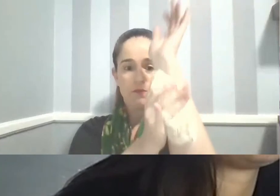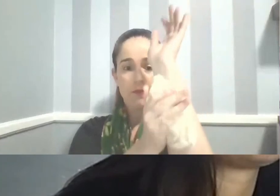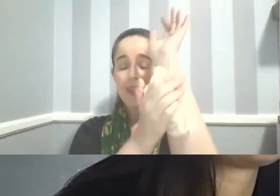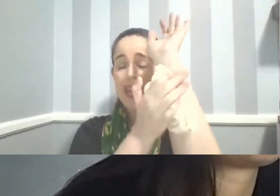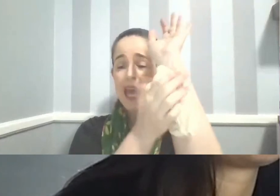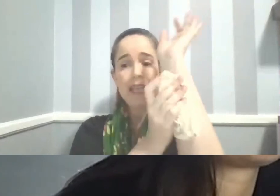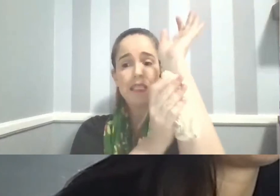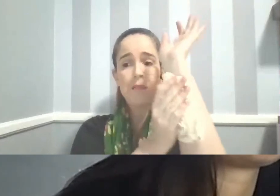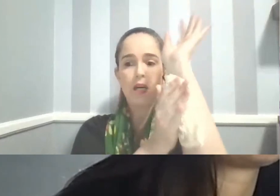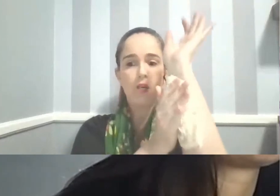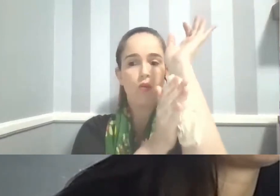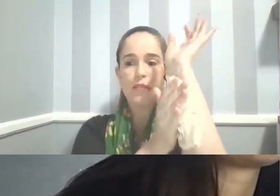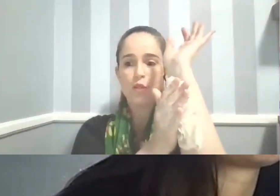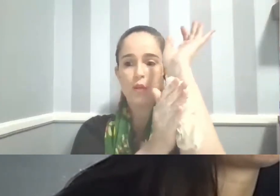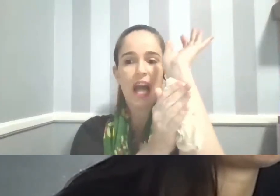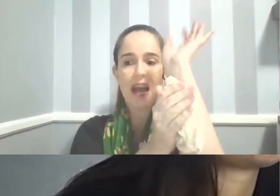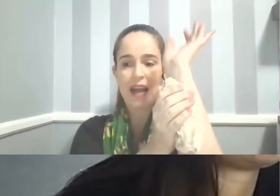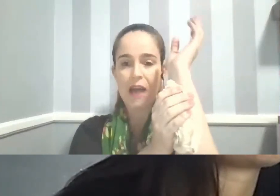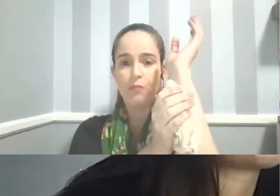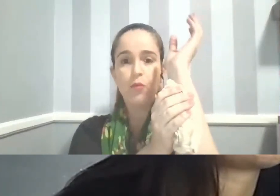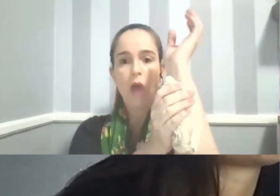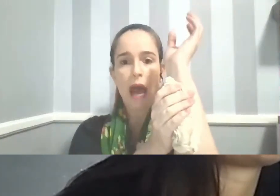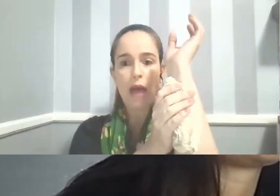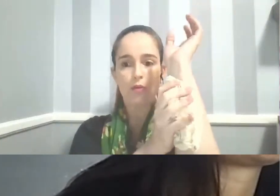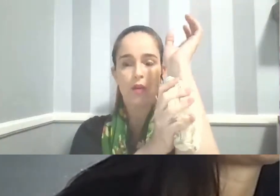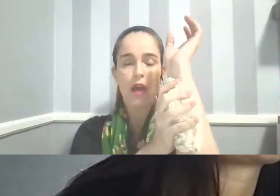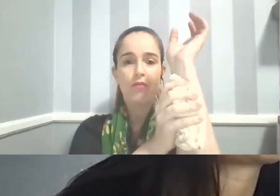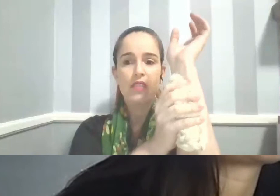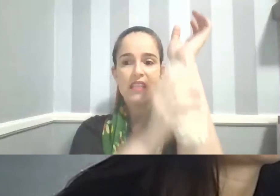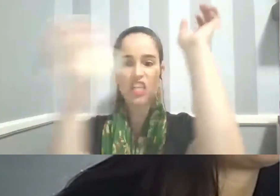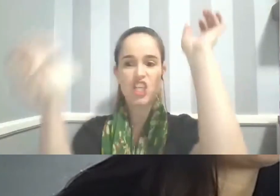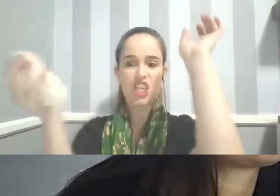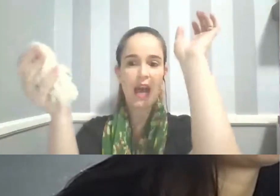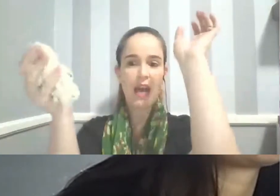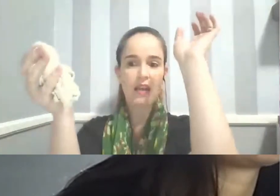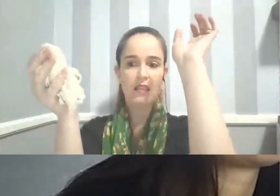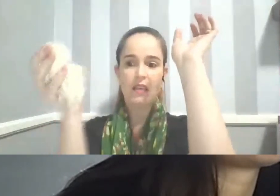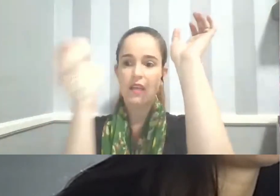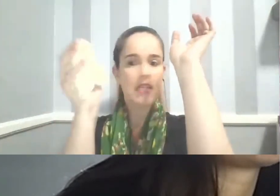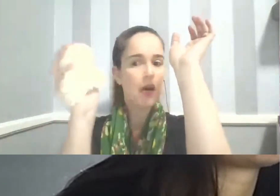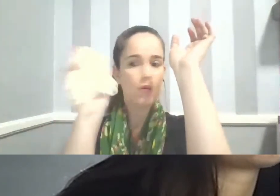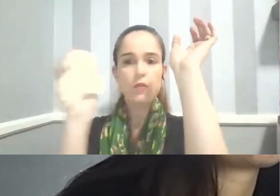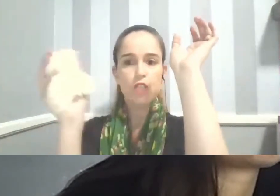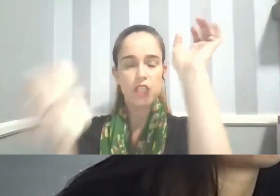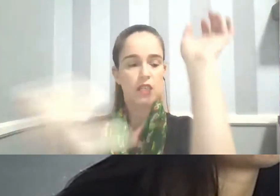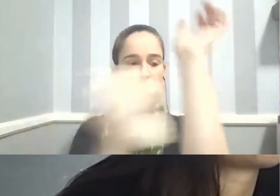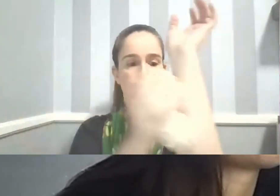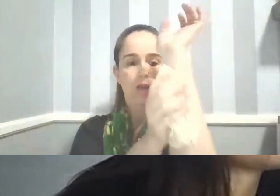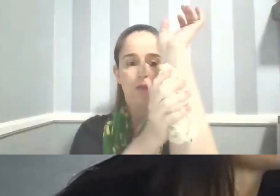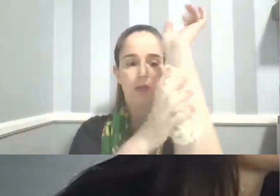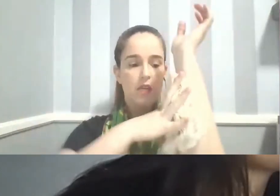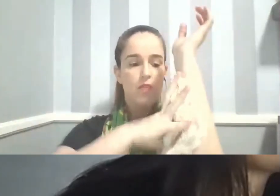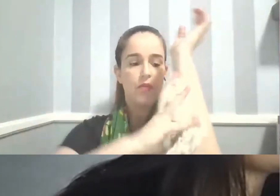compressão. Esse pano começou a encharcar muito rápido. Você vai tirar? Não, não